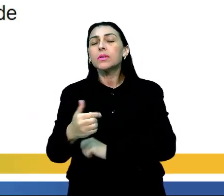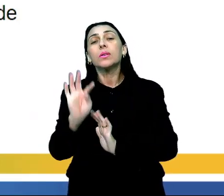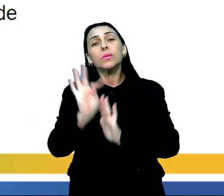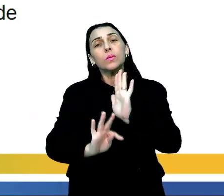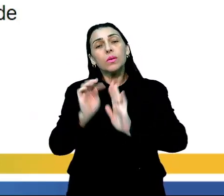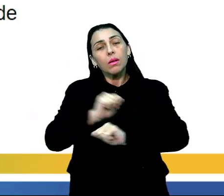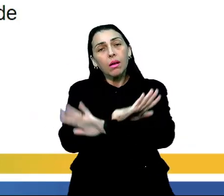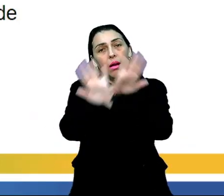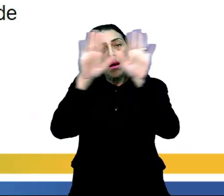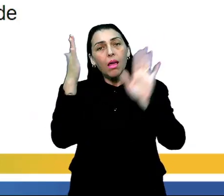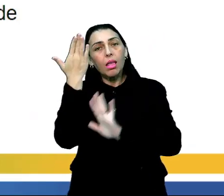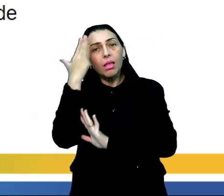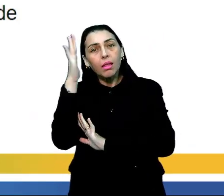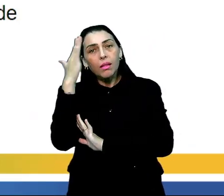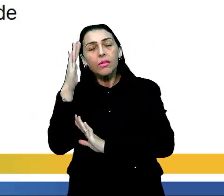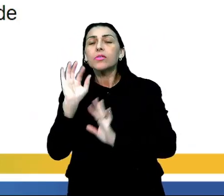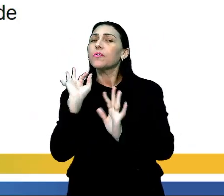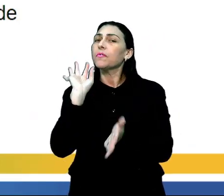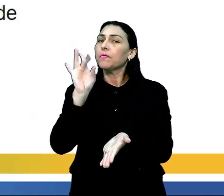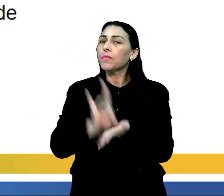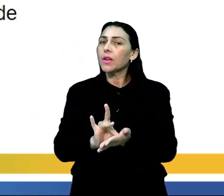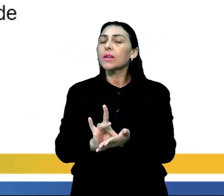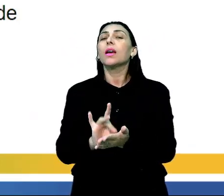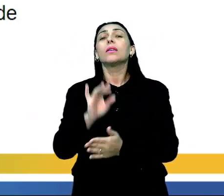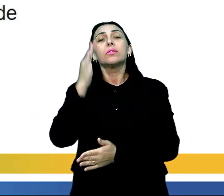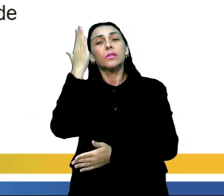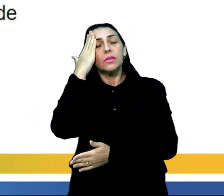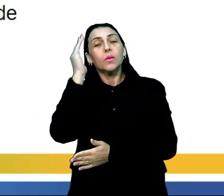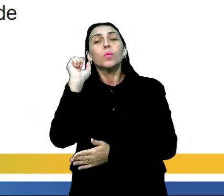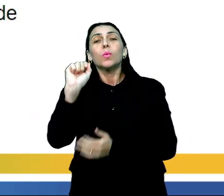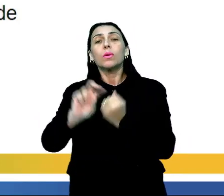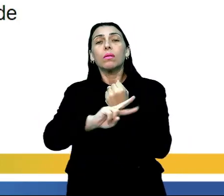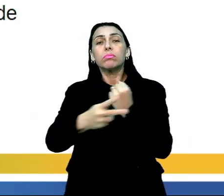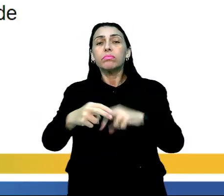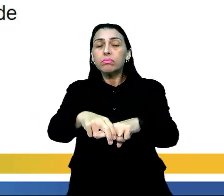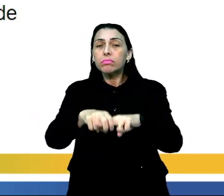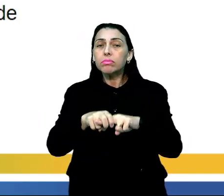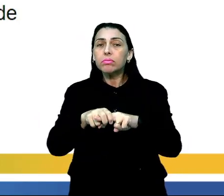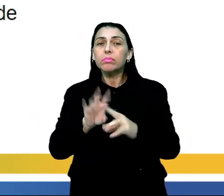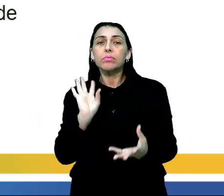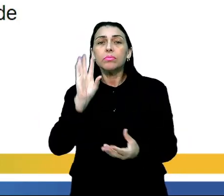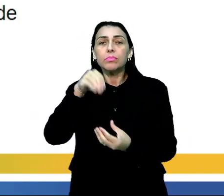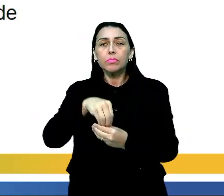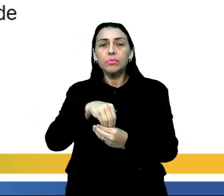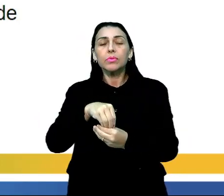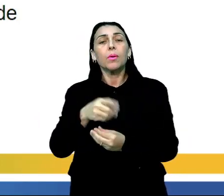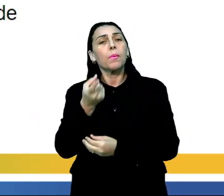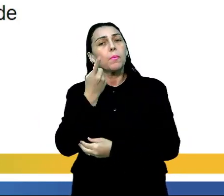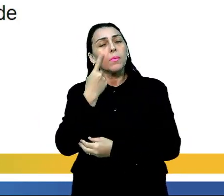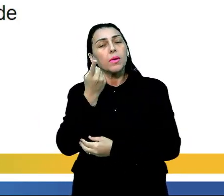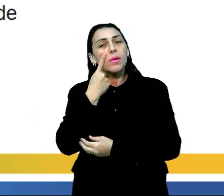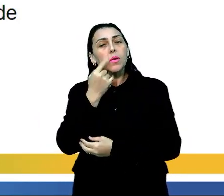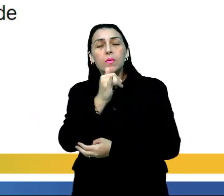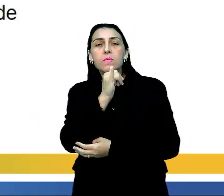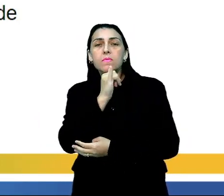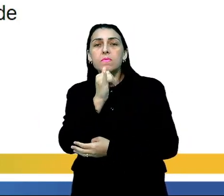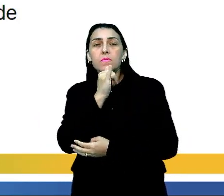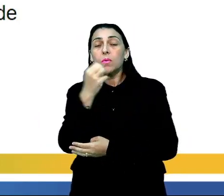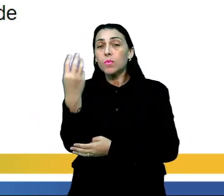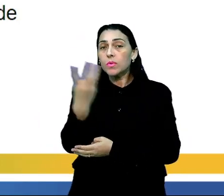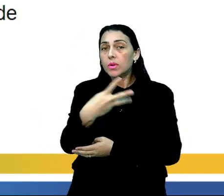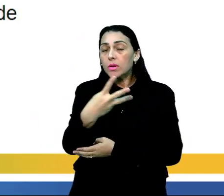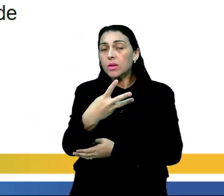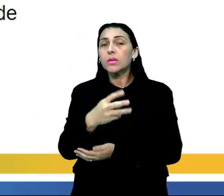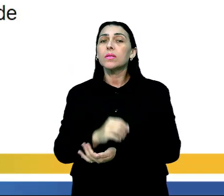e para que faça com que a gente realmente entenda o que seria uma causa e uma consequência. Observe aí que no exemplo número